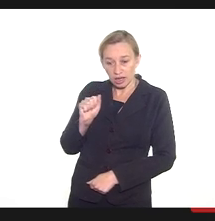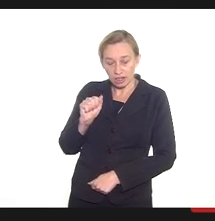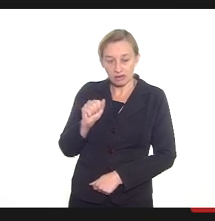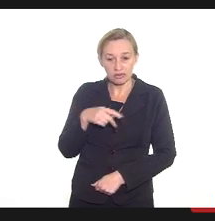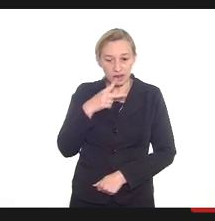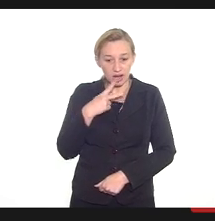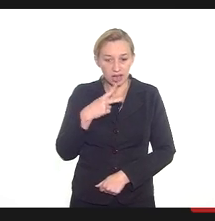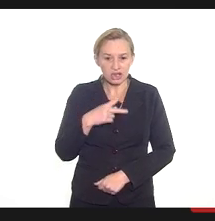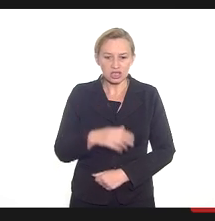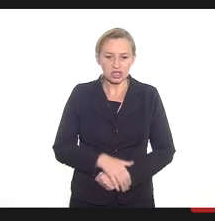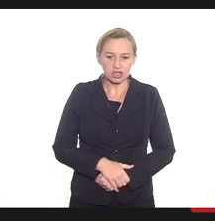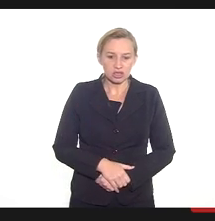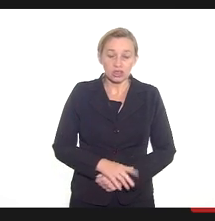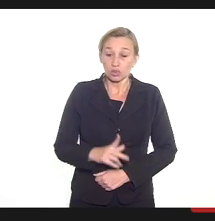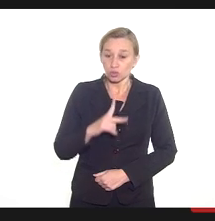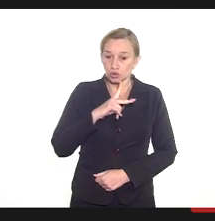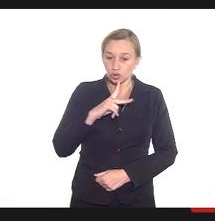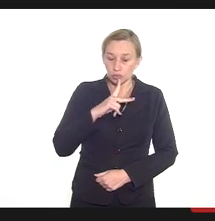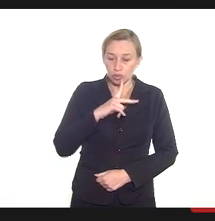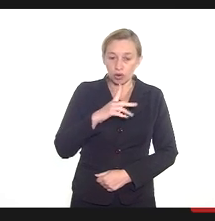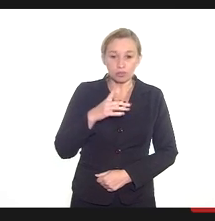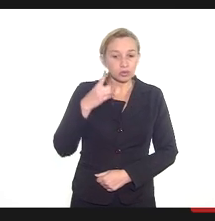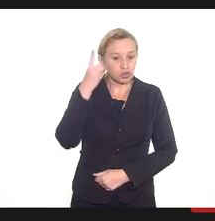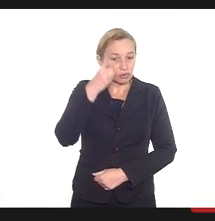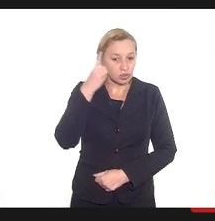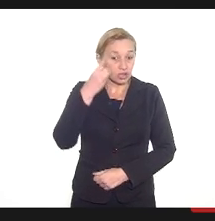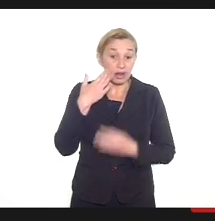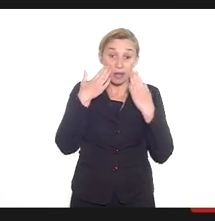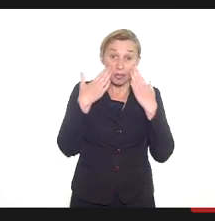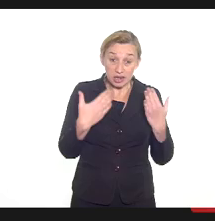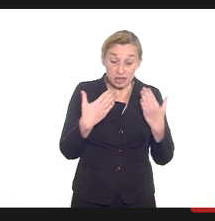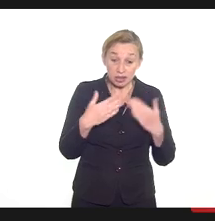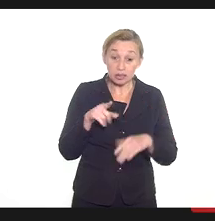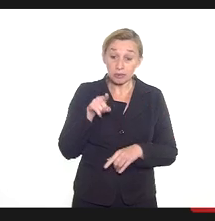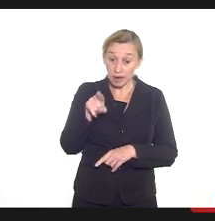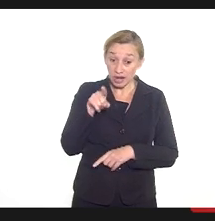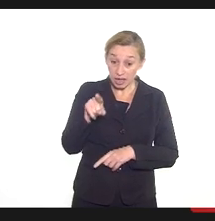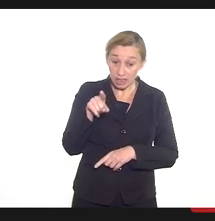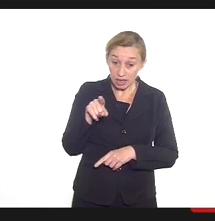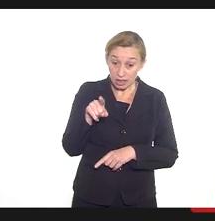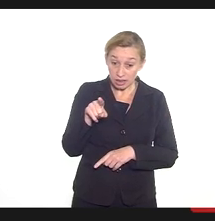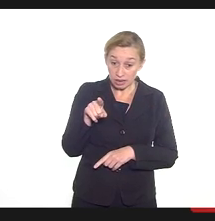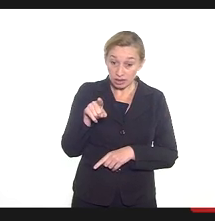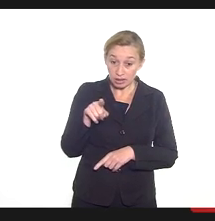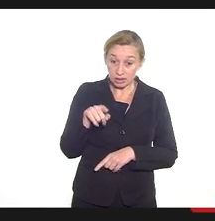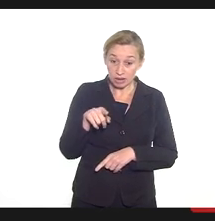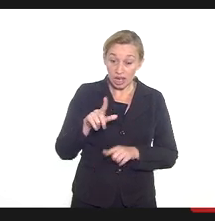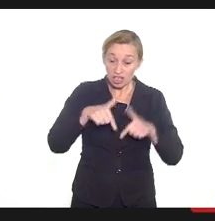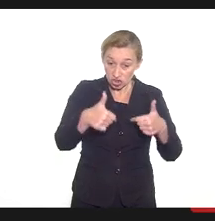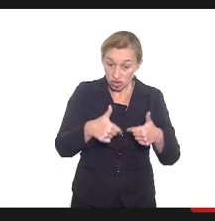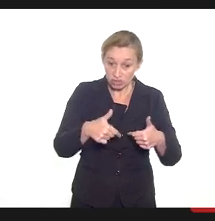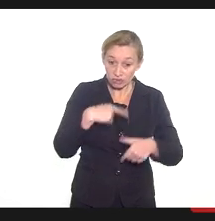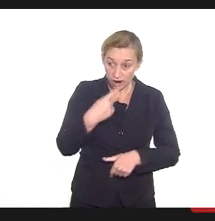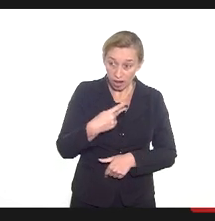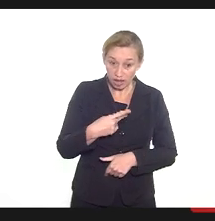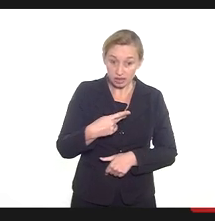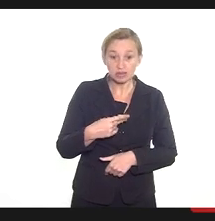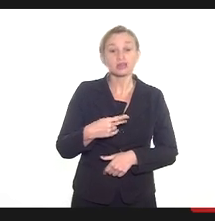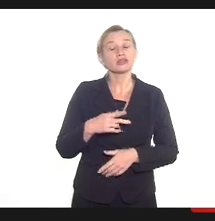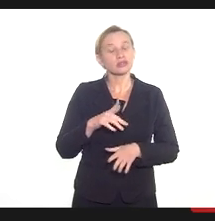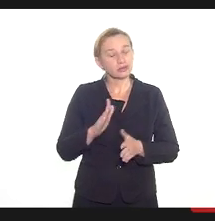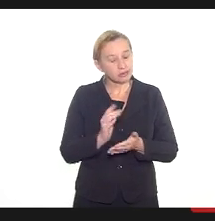tem momentos que os próprios deputados apresentam para eles mesmos sentarem em cima, né? Então, tem